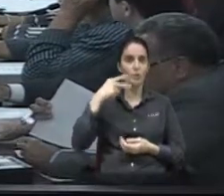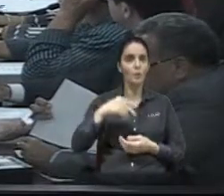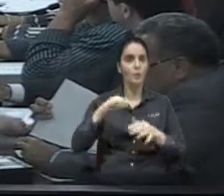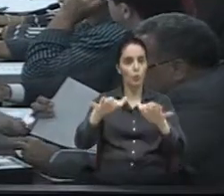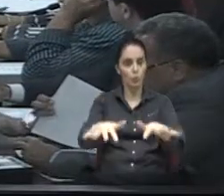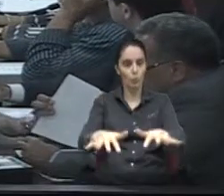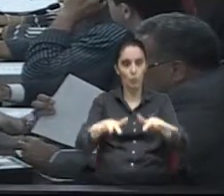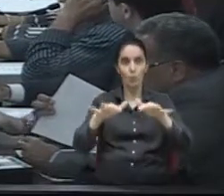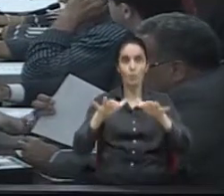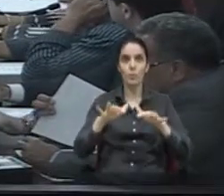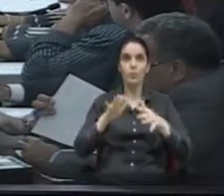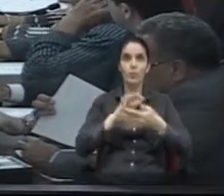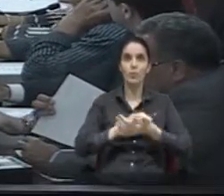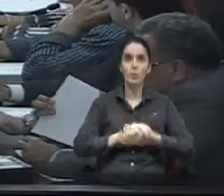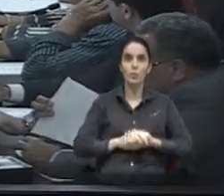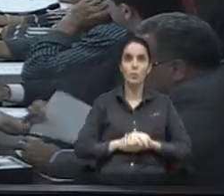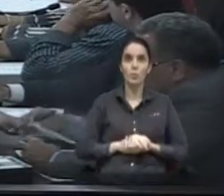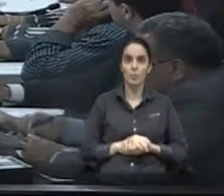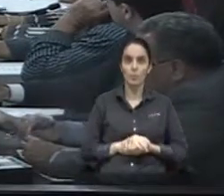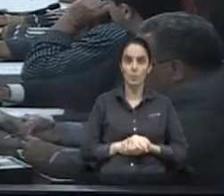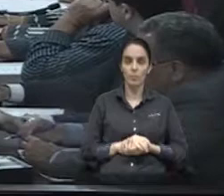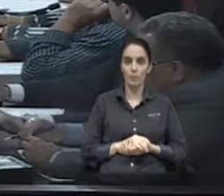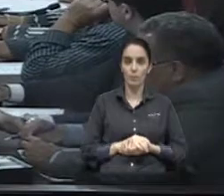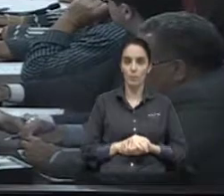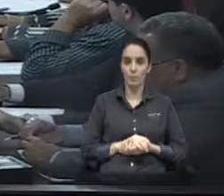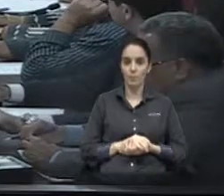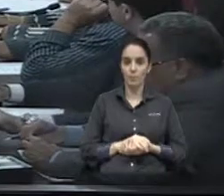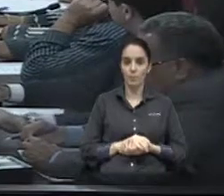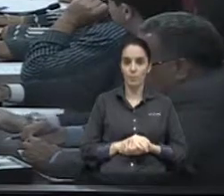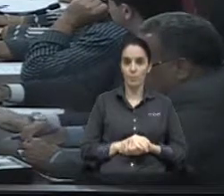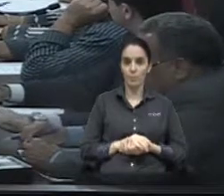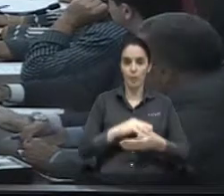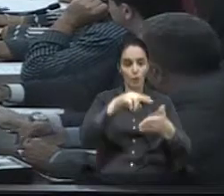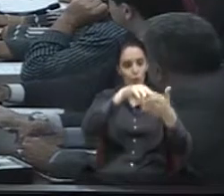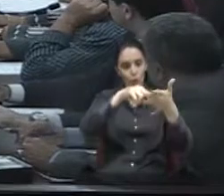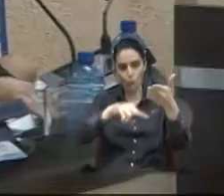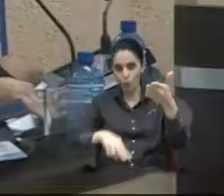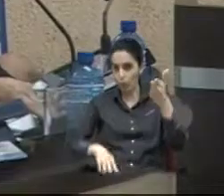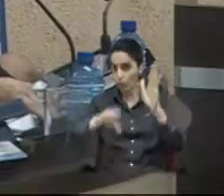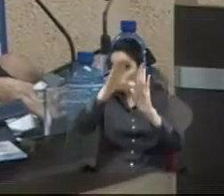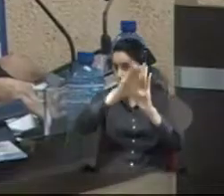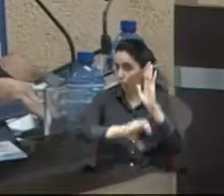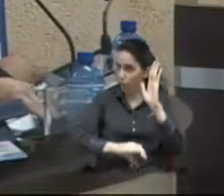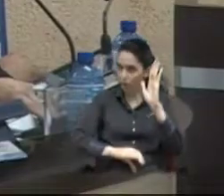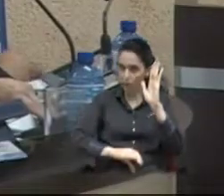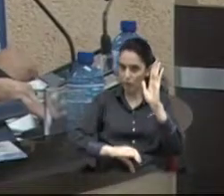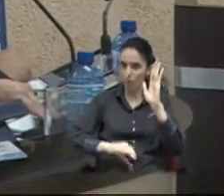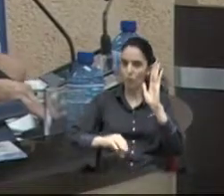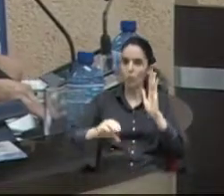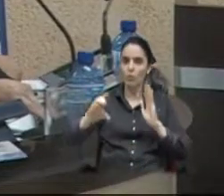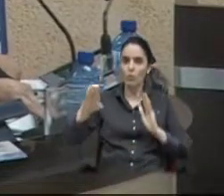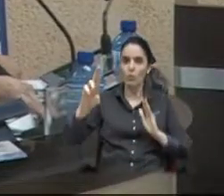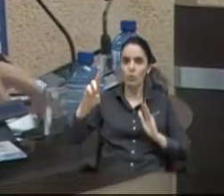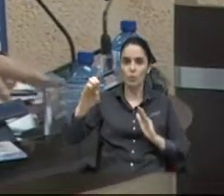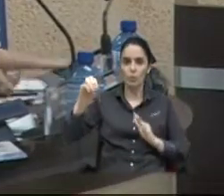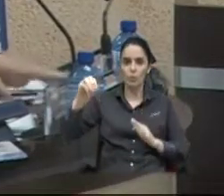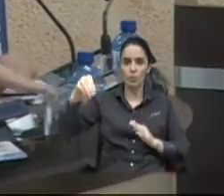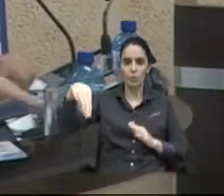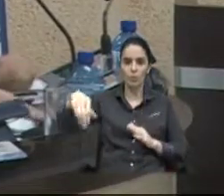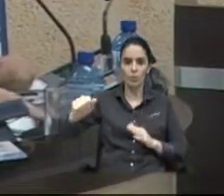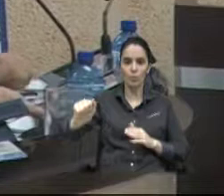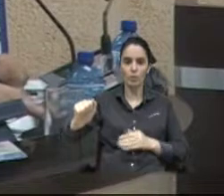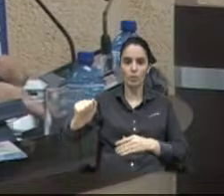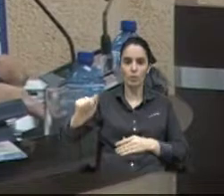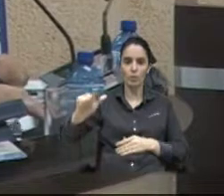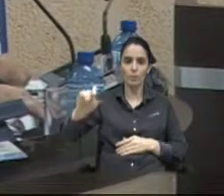público presente, eu confesso que eu não tinha lido o currículo do Dr. Romalino e não tinha falado